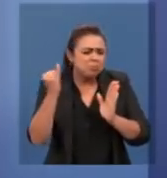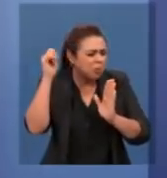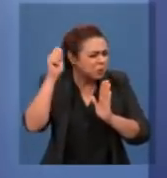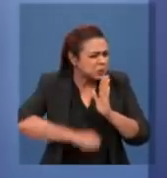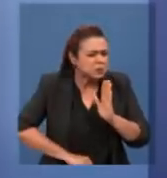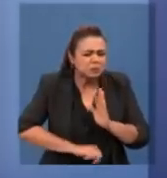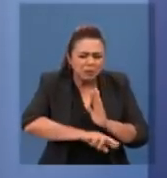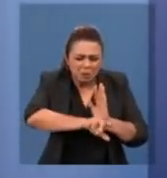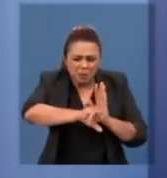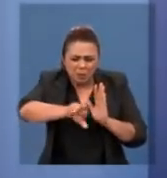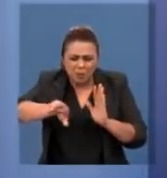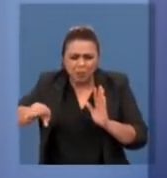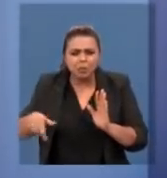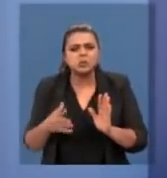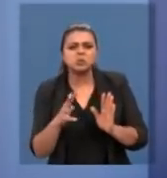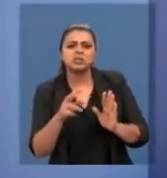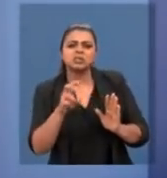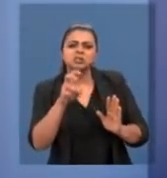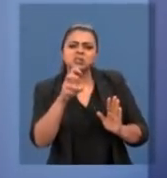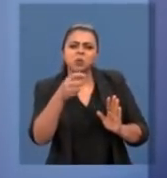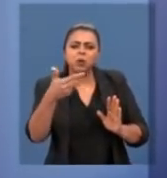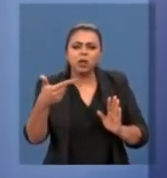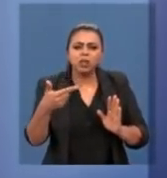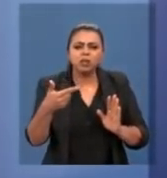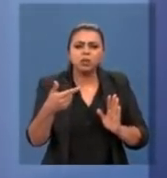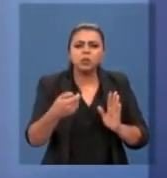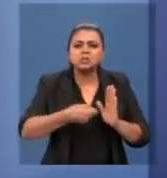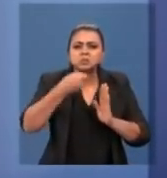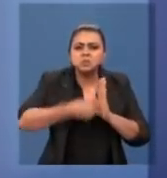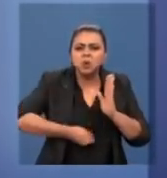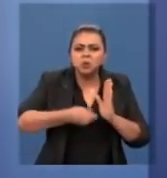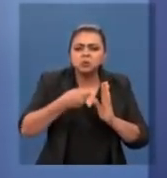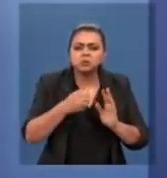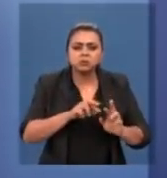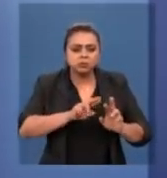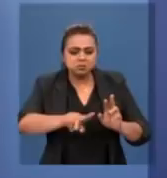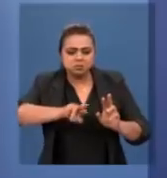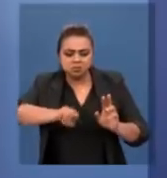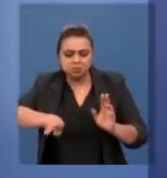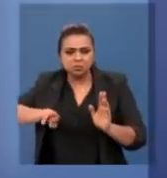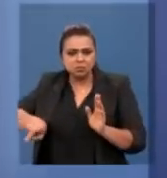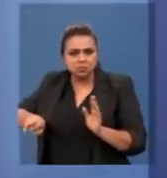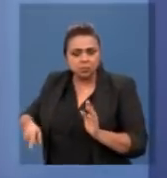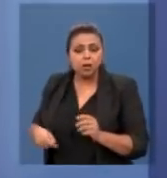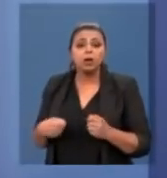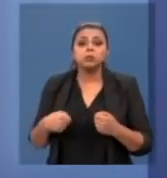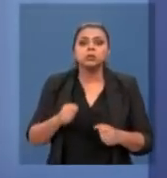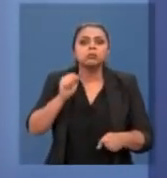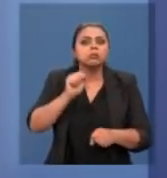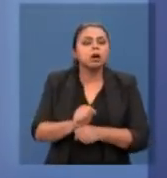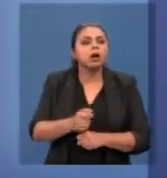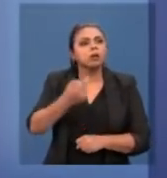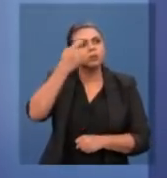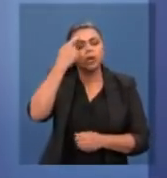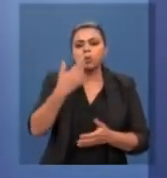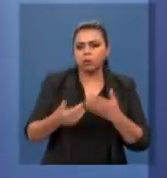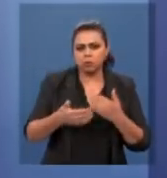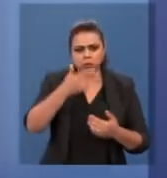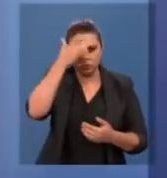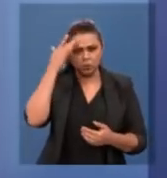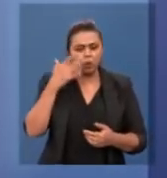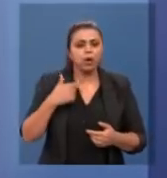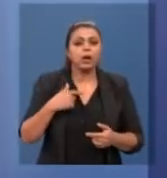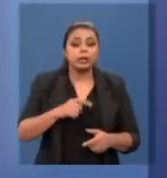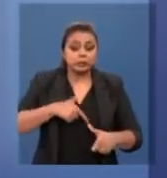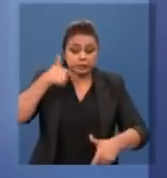52 e não ligando impostos diferenciados você tem para um dia inteiro homem mulher a